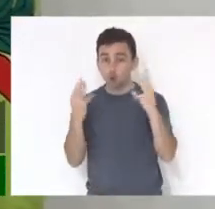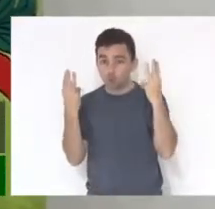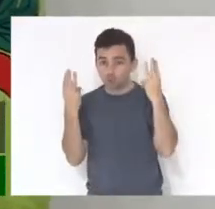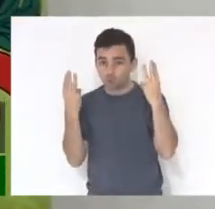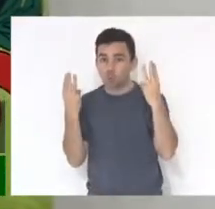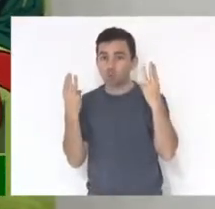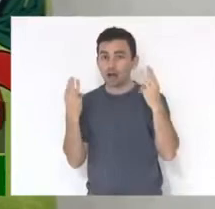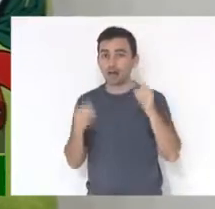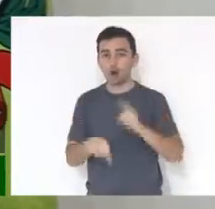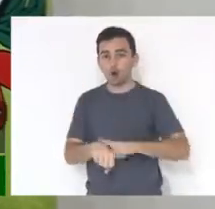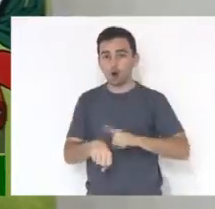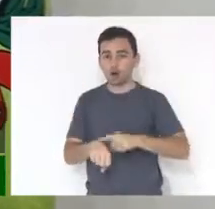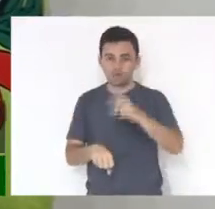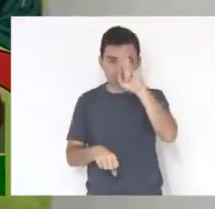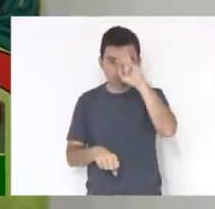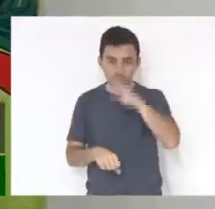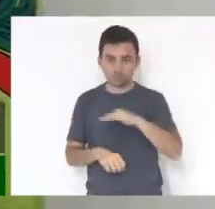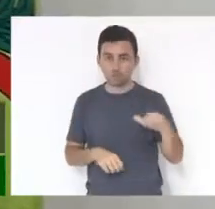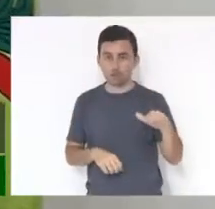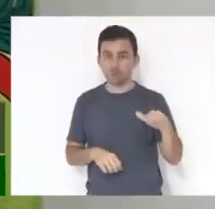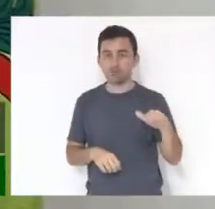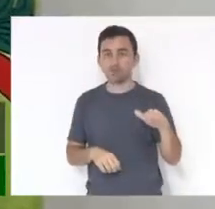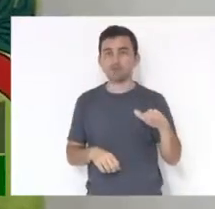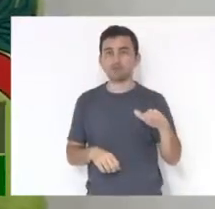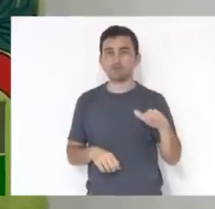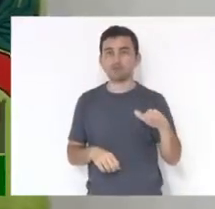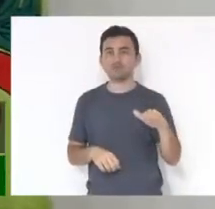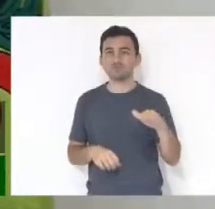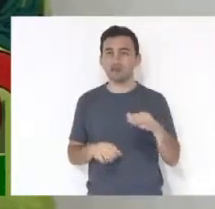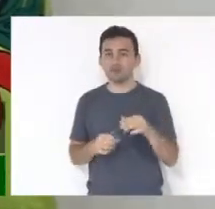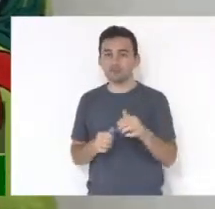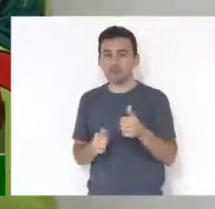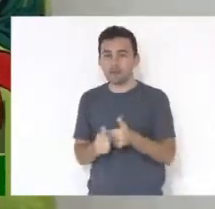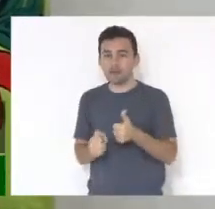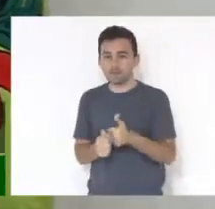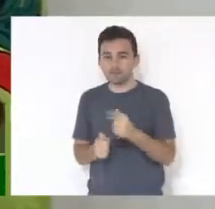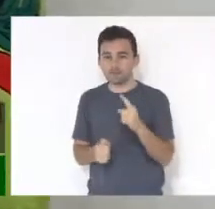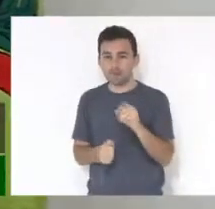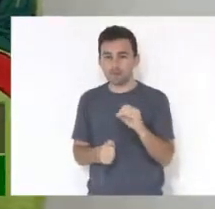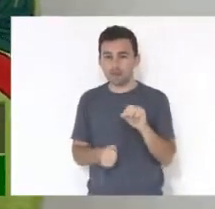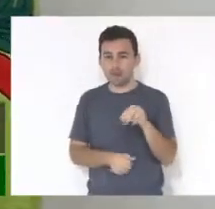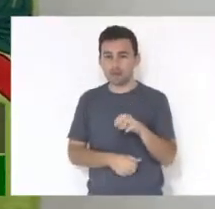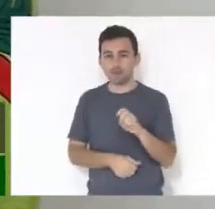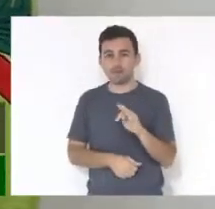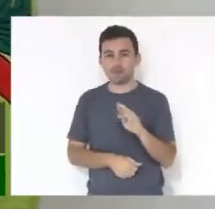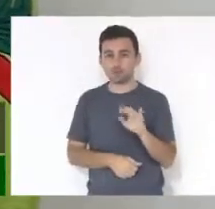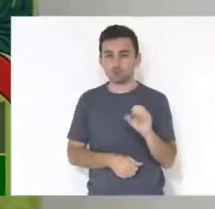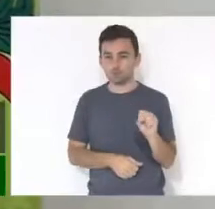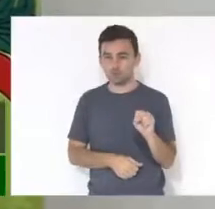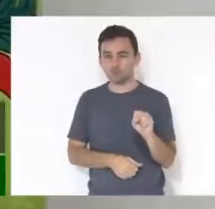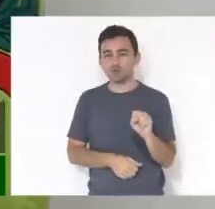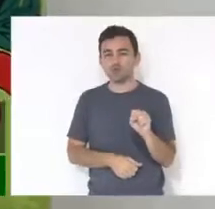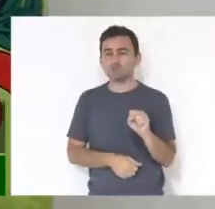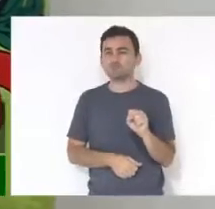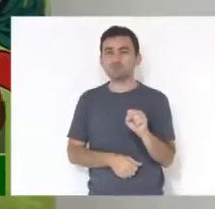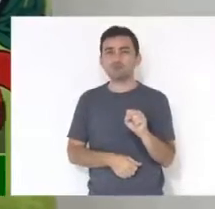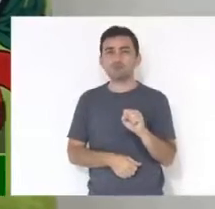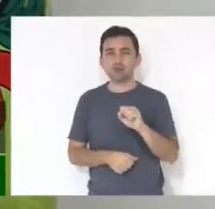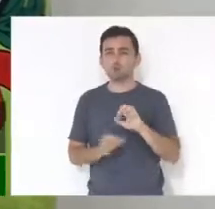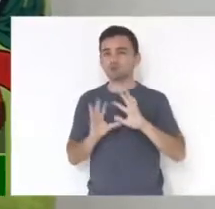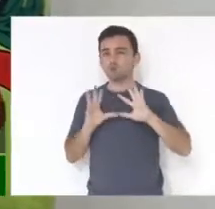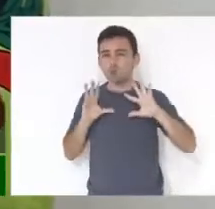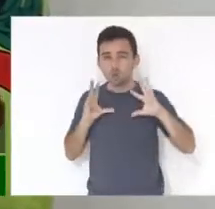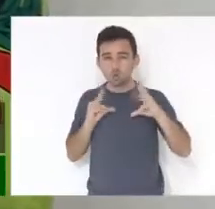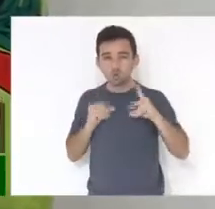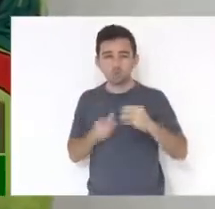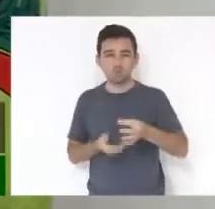ao 12h30, e nesta concha acústica que fica a 100 metros, 200 metros da reitoria, era praticamente um maconhódromo